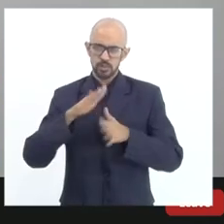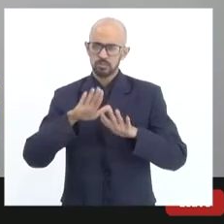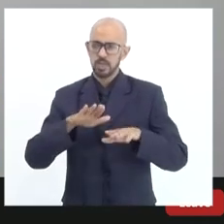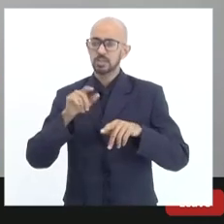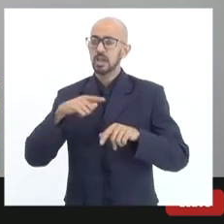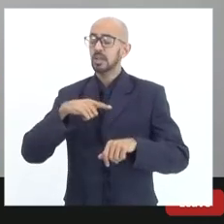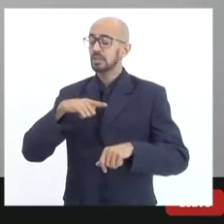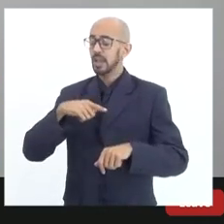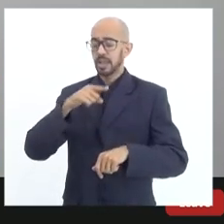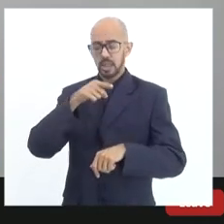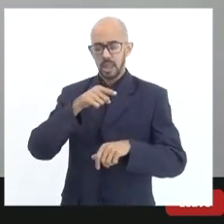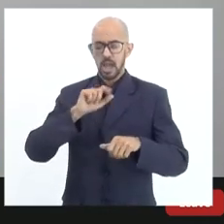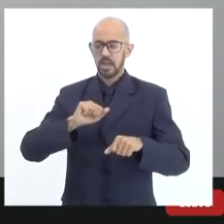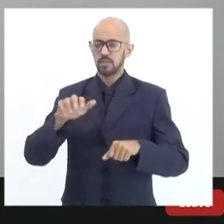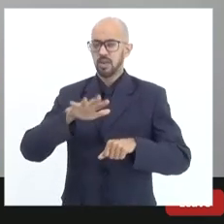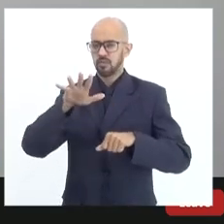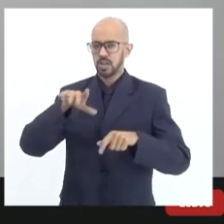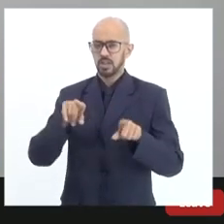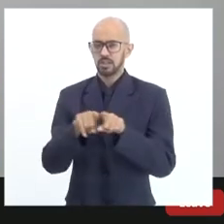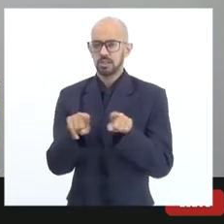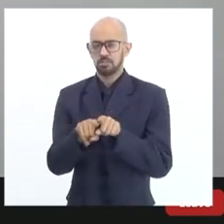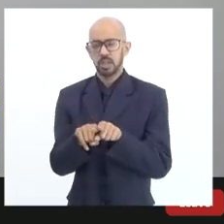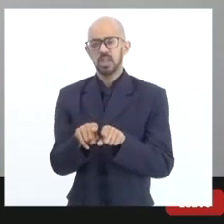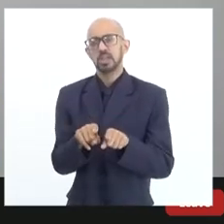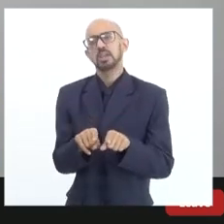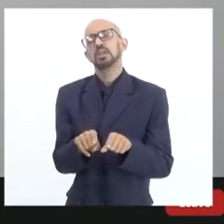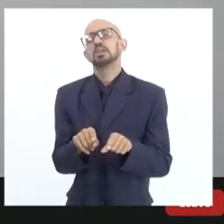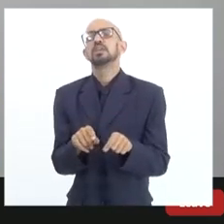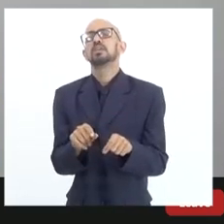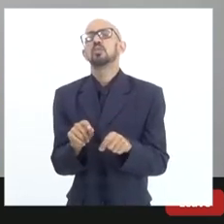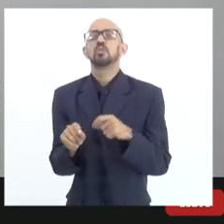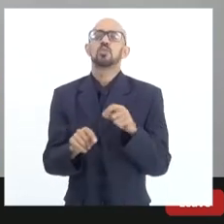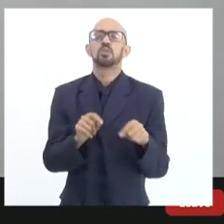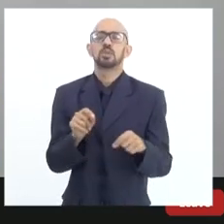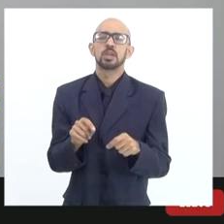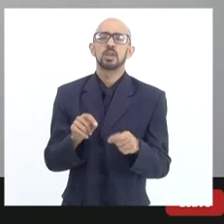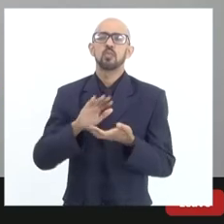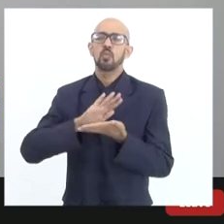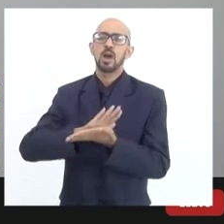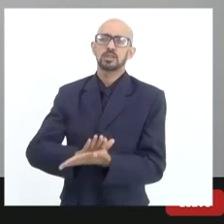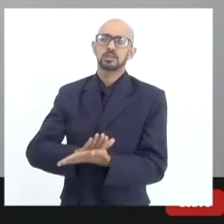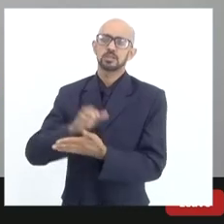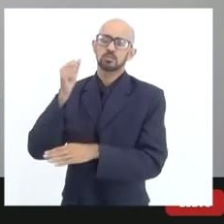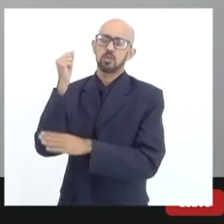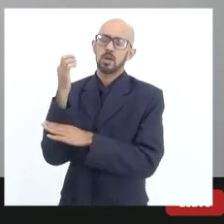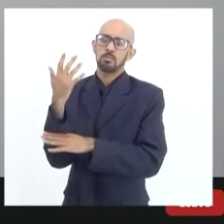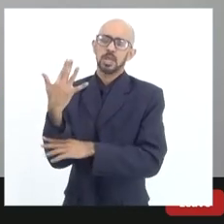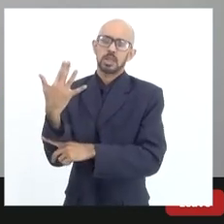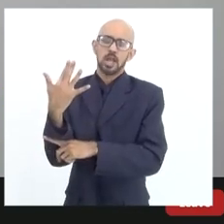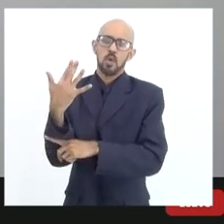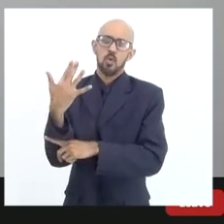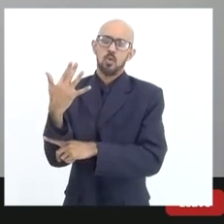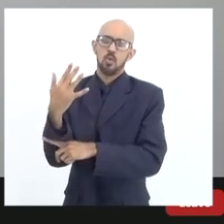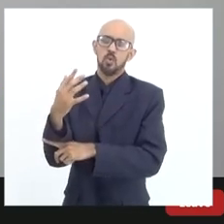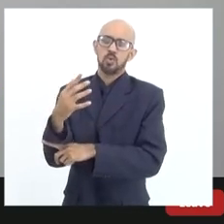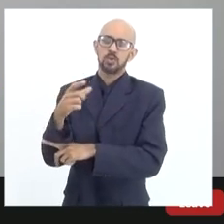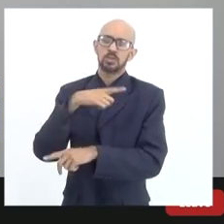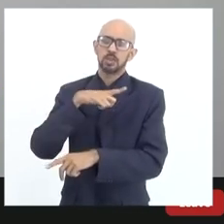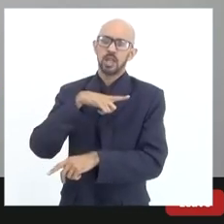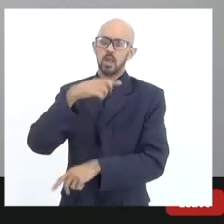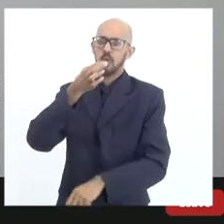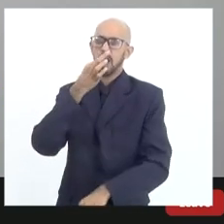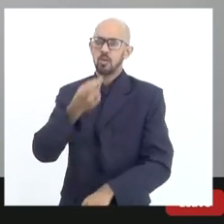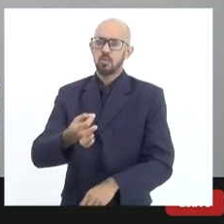tem também um corte, deputada Mônica, deputada Renata, deputado Átila, de racismo ambiental. Há um argumento tosco usado